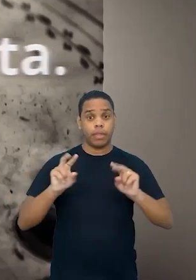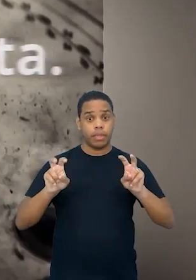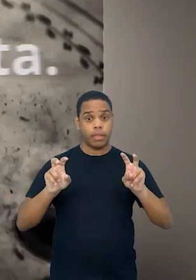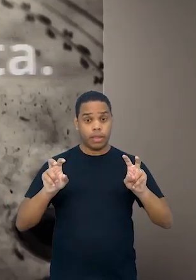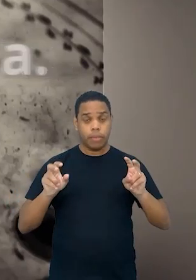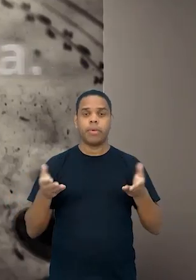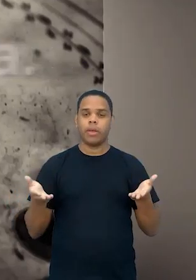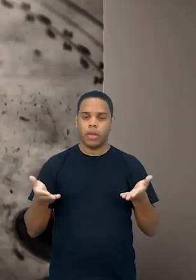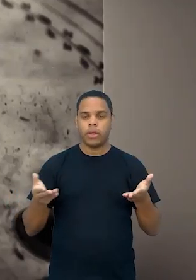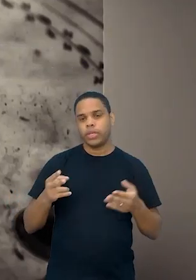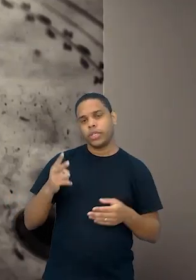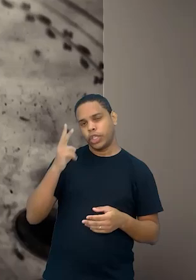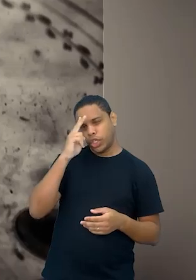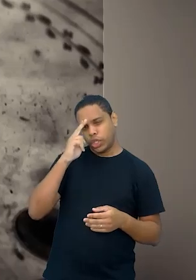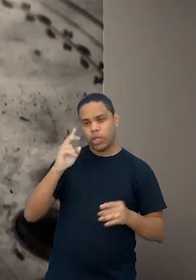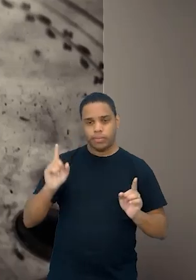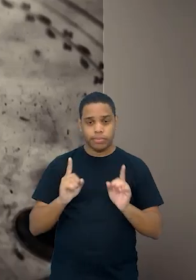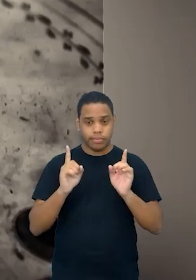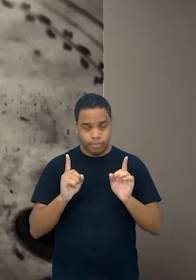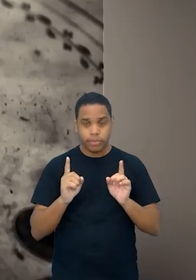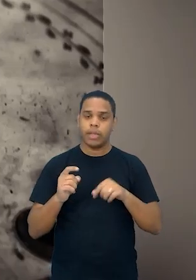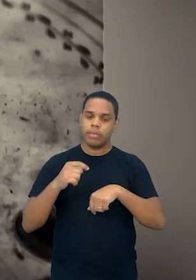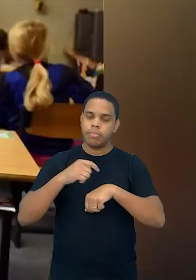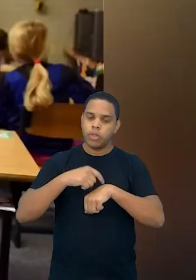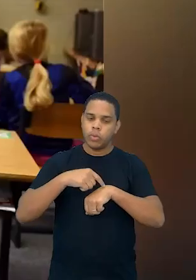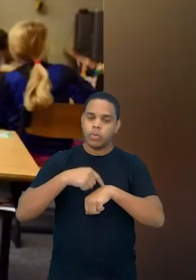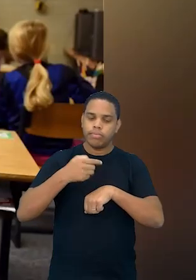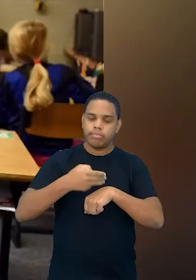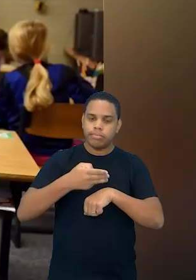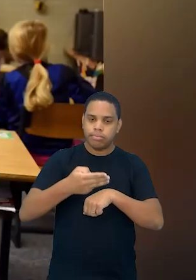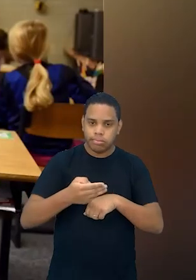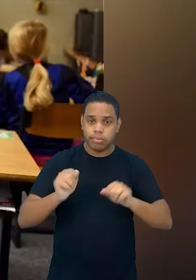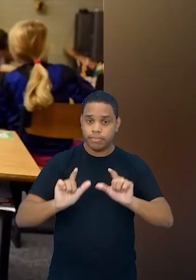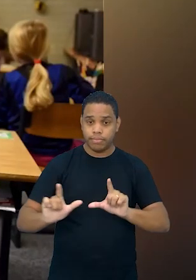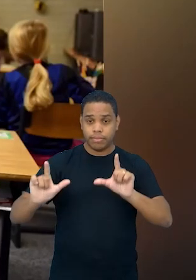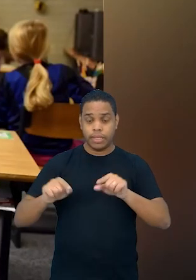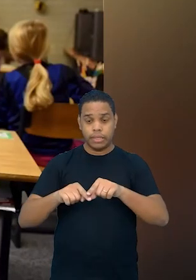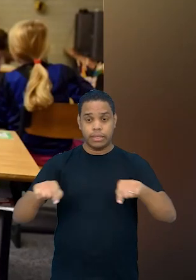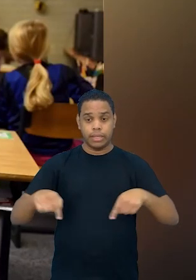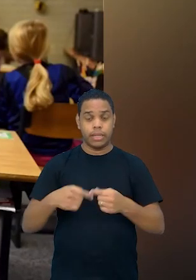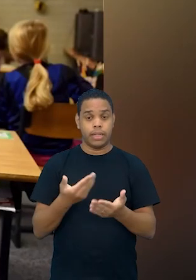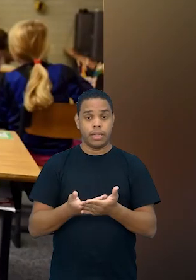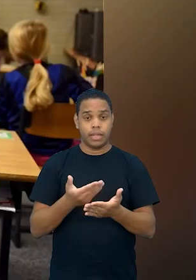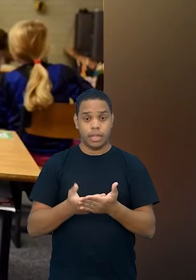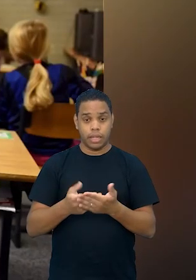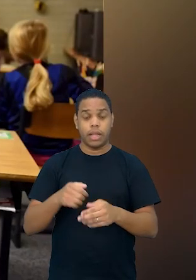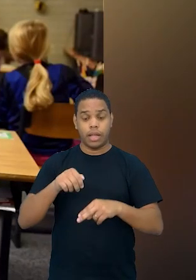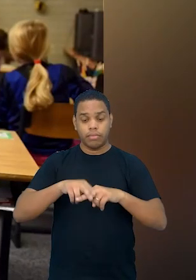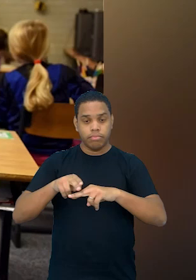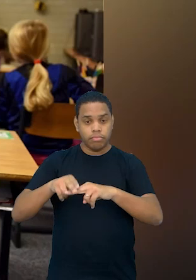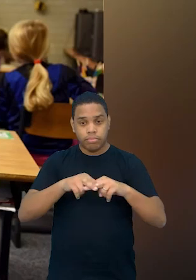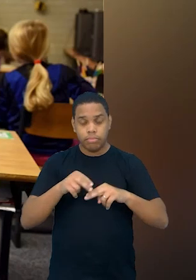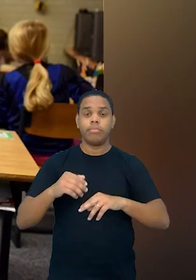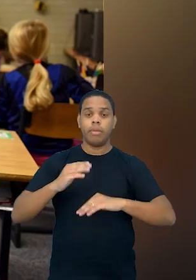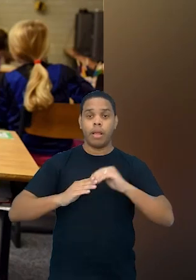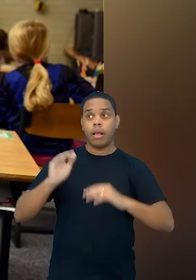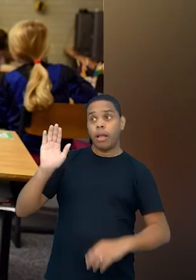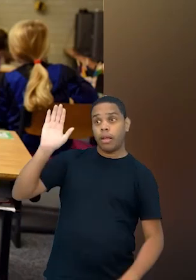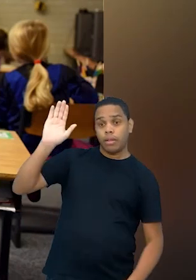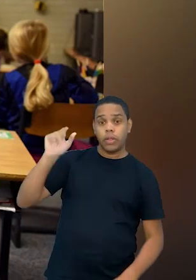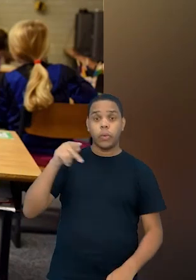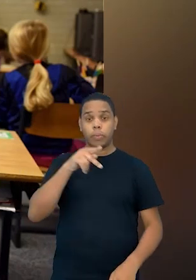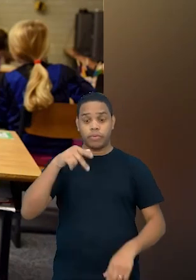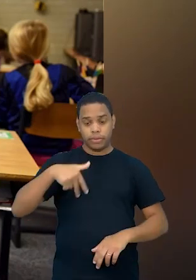da nossa storytelling: cada minuto conta. Imagem: sala de aula, alunos sentados com a mão levantada e